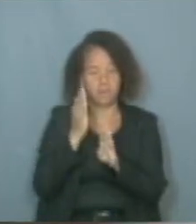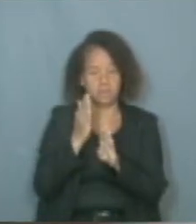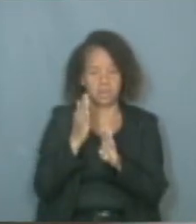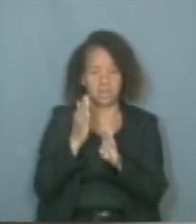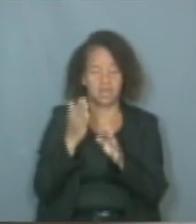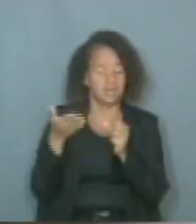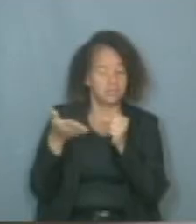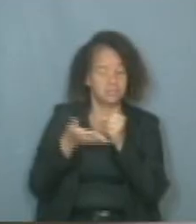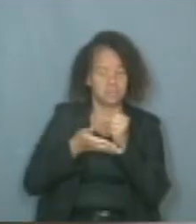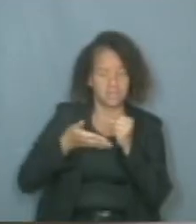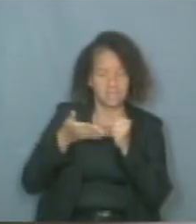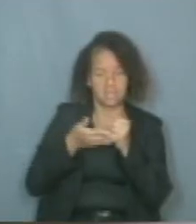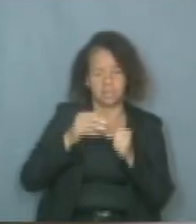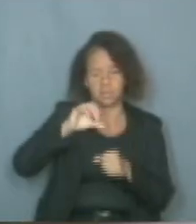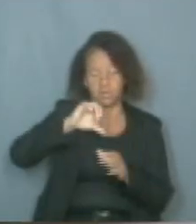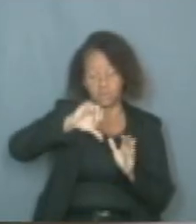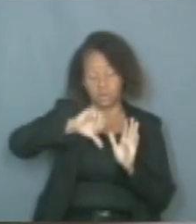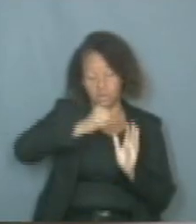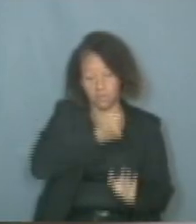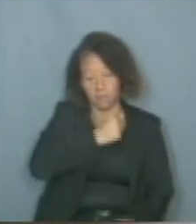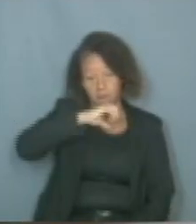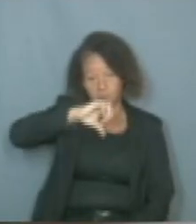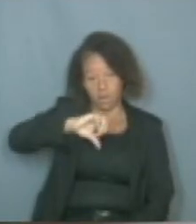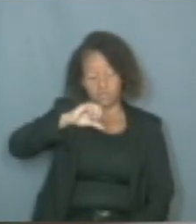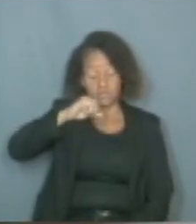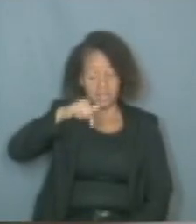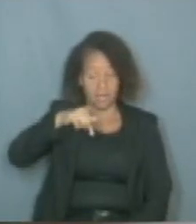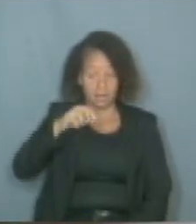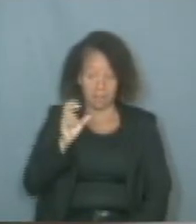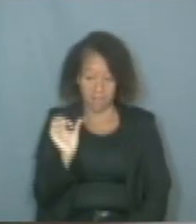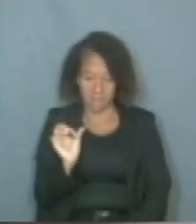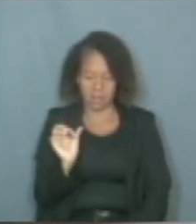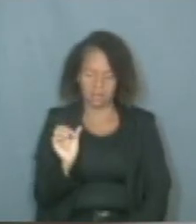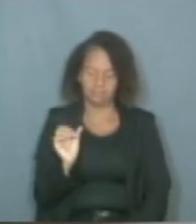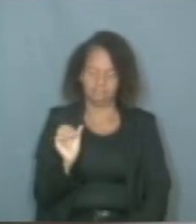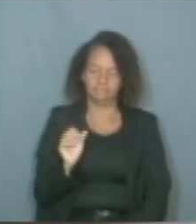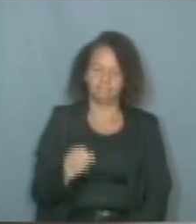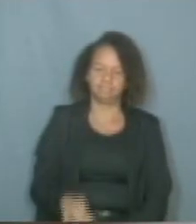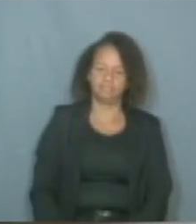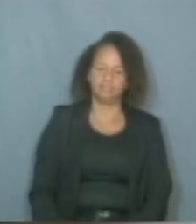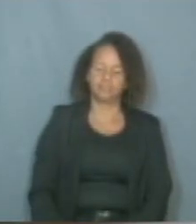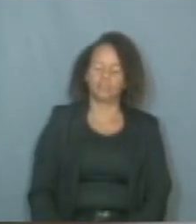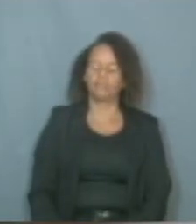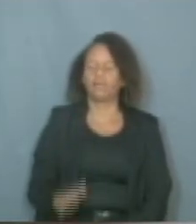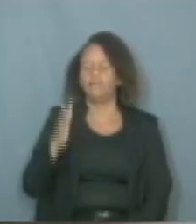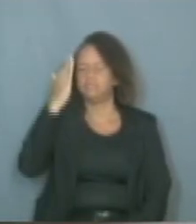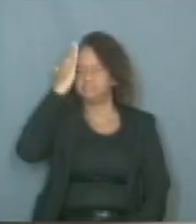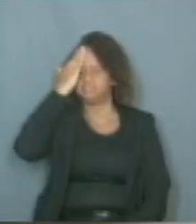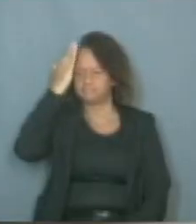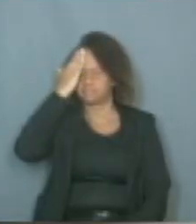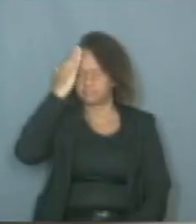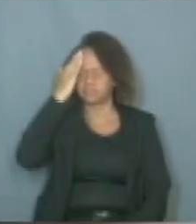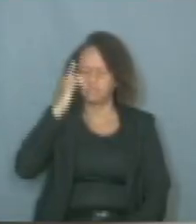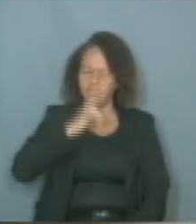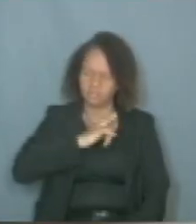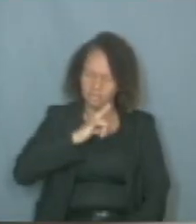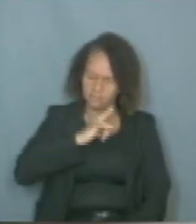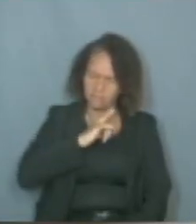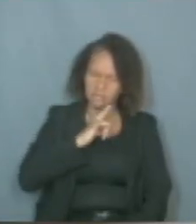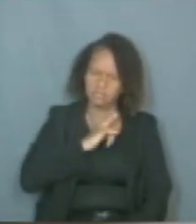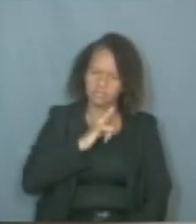Preceito Fundamental, número 976 do Supremo Tribunal Federal, que entendeu que existe